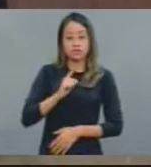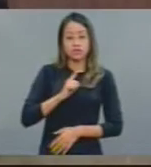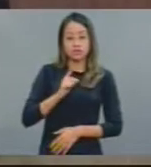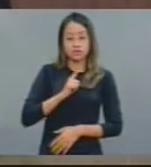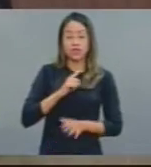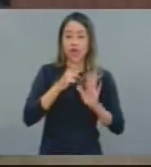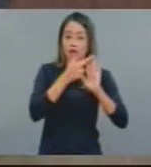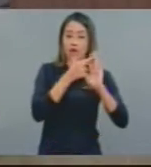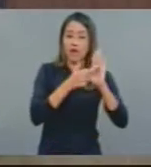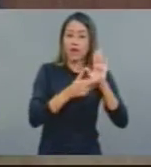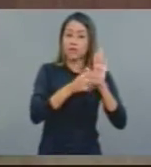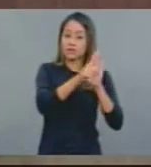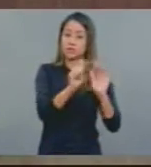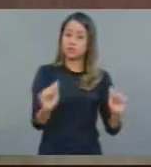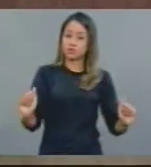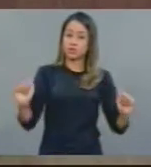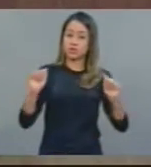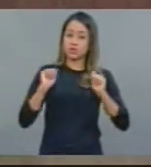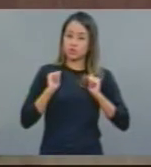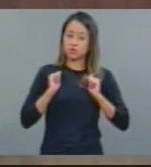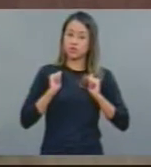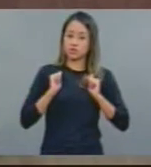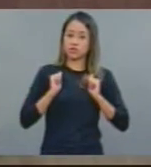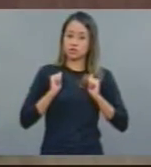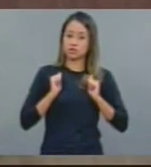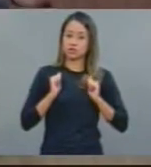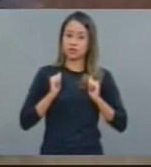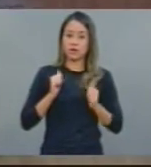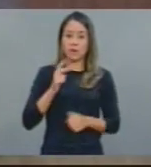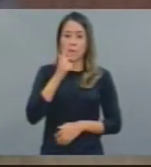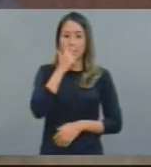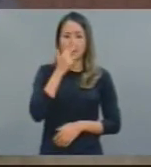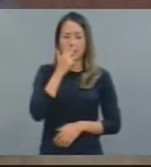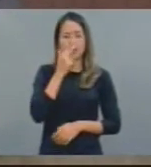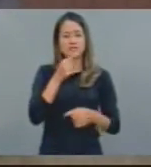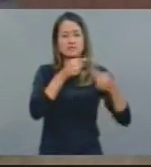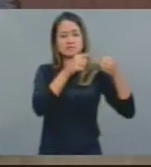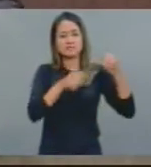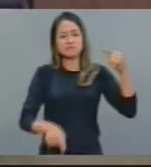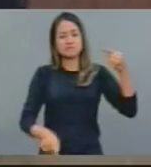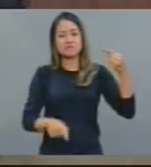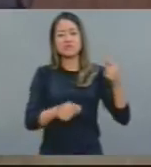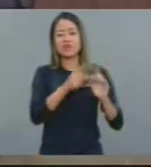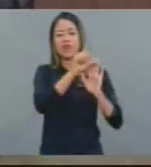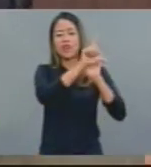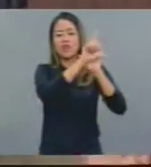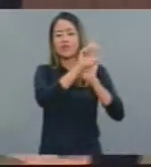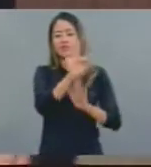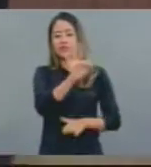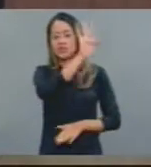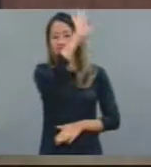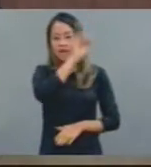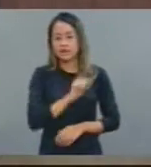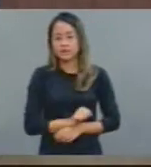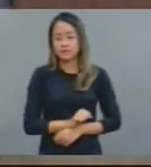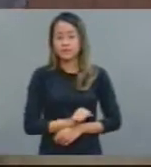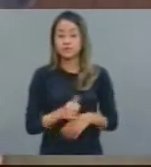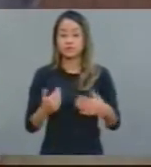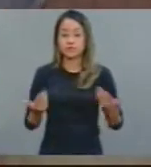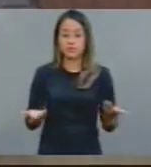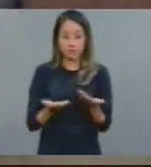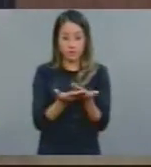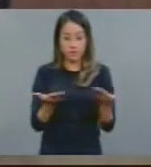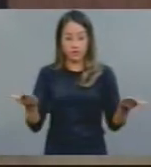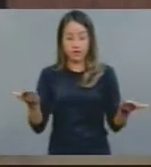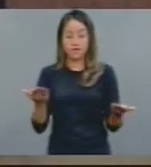previdências estaduais que não encontram correlato federal. Portanto, aos servidores que nos